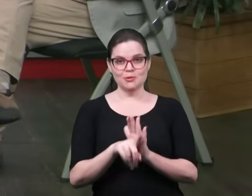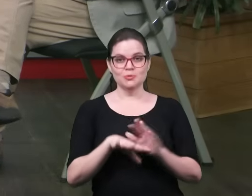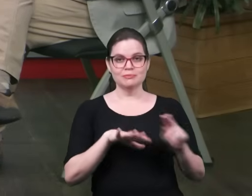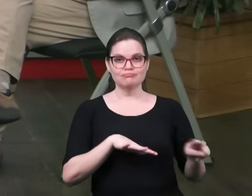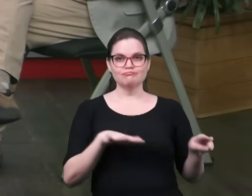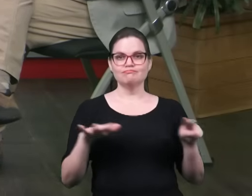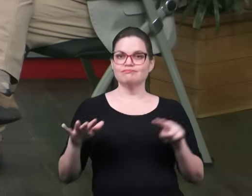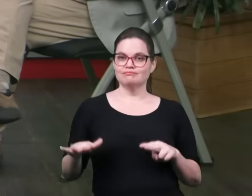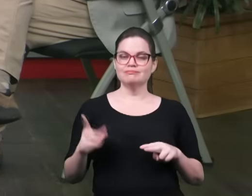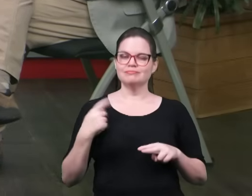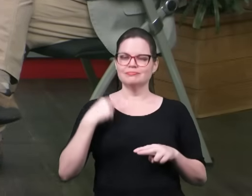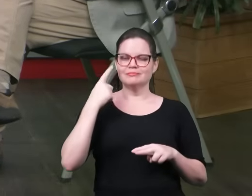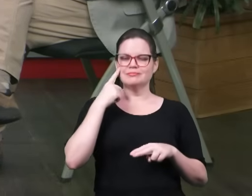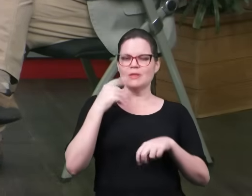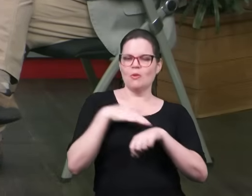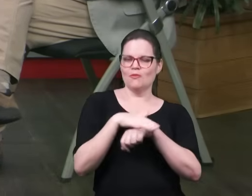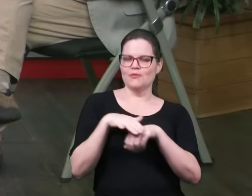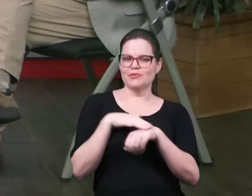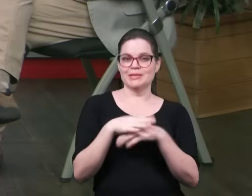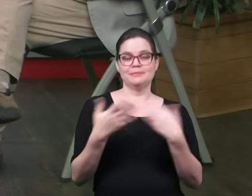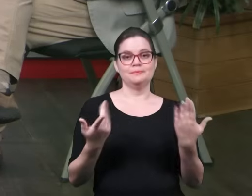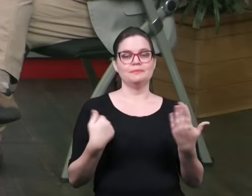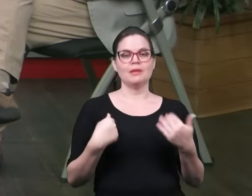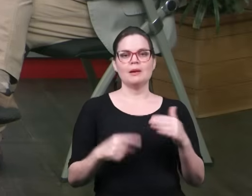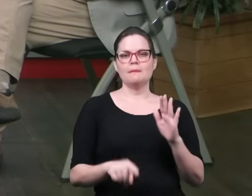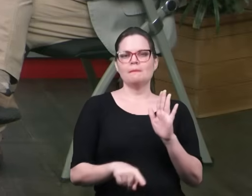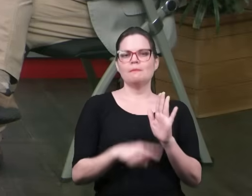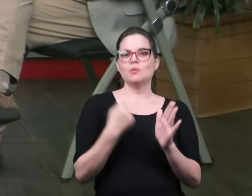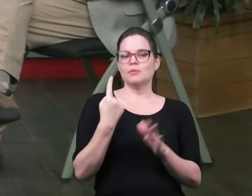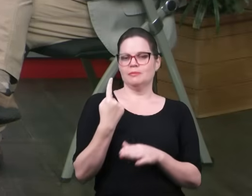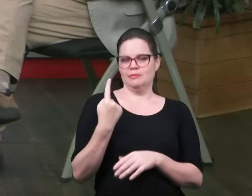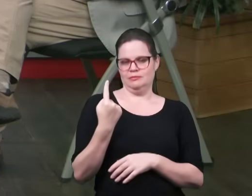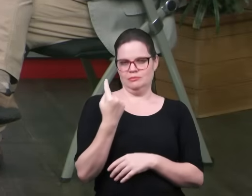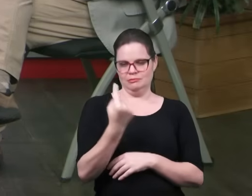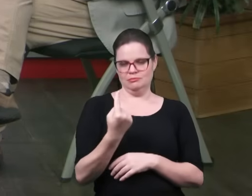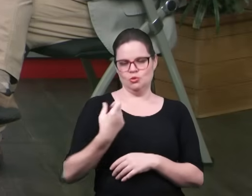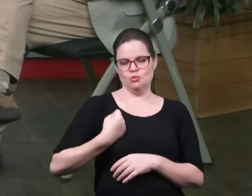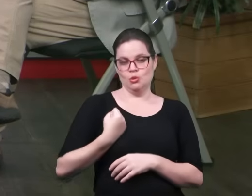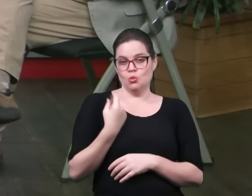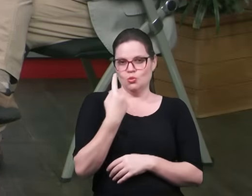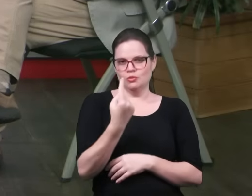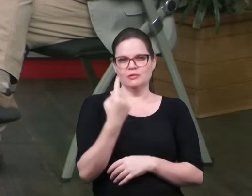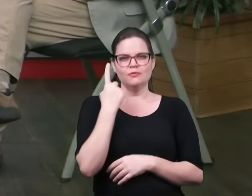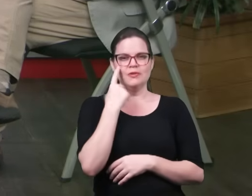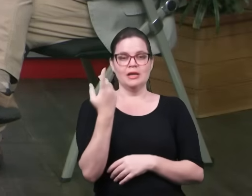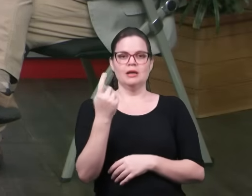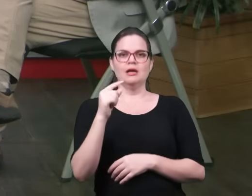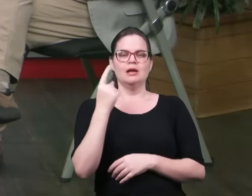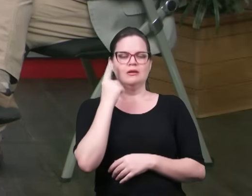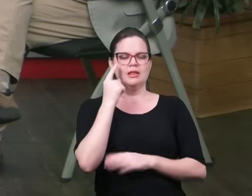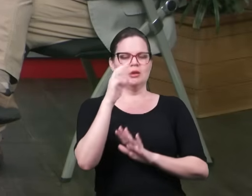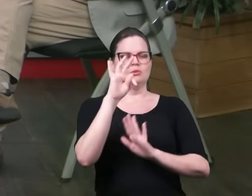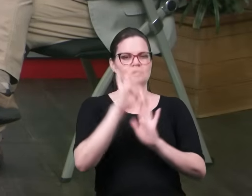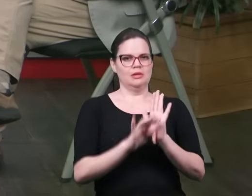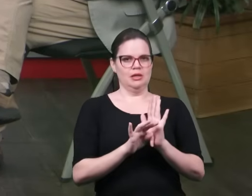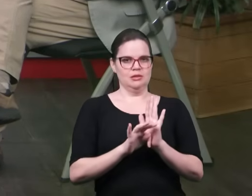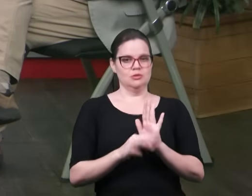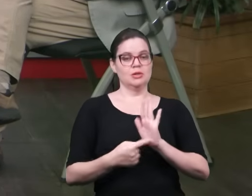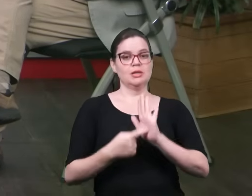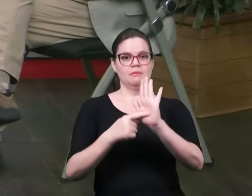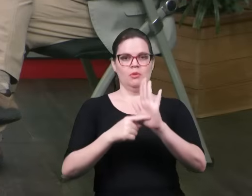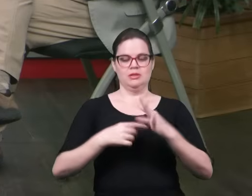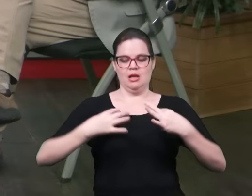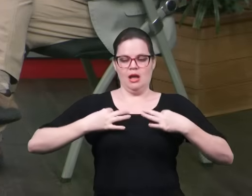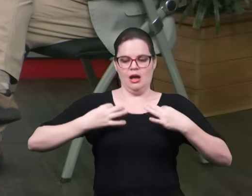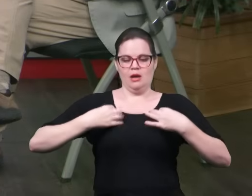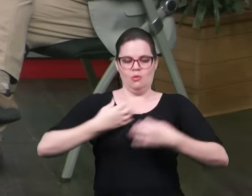né? A primeira pergunta, ela pede para identificar a relação existente entre as vestes de